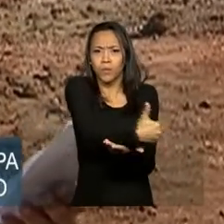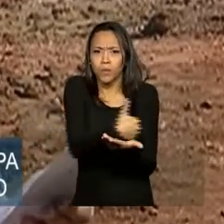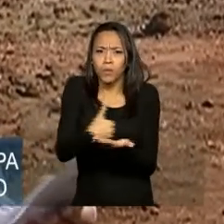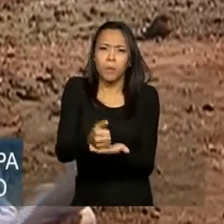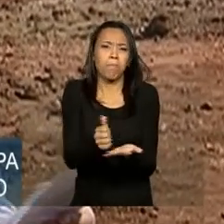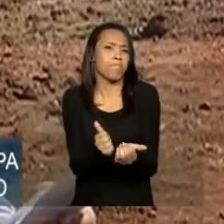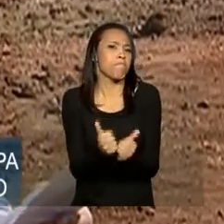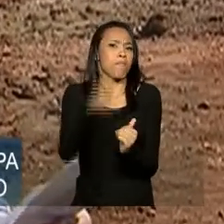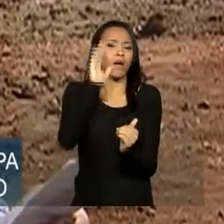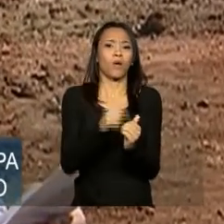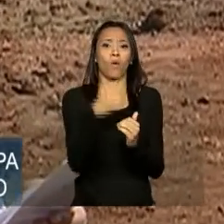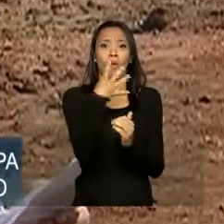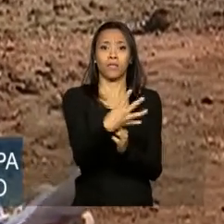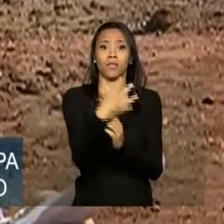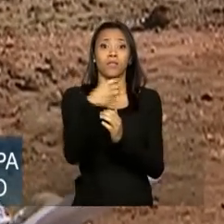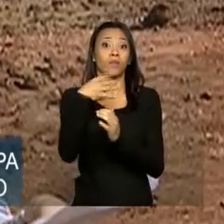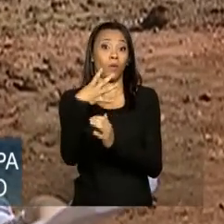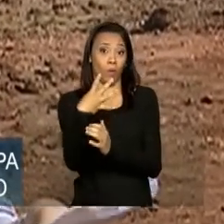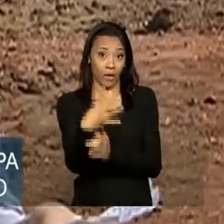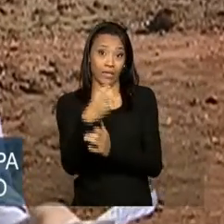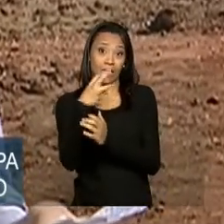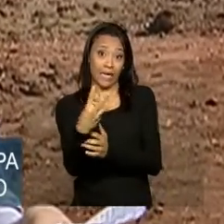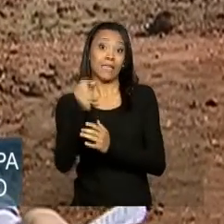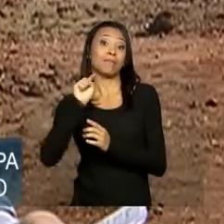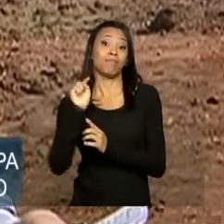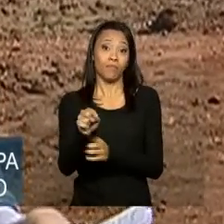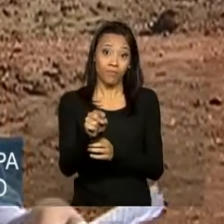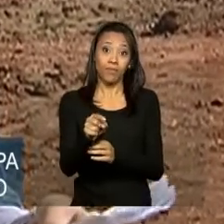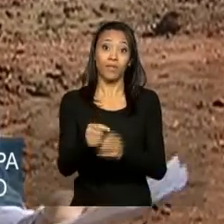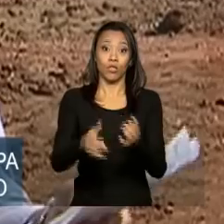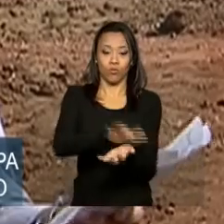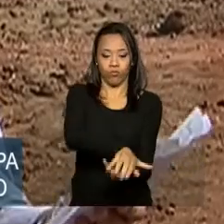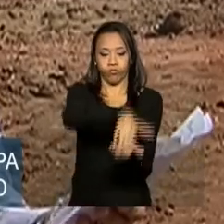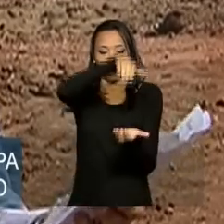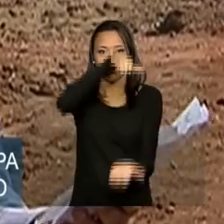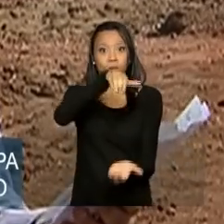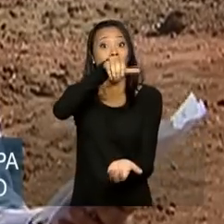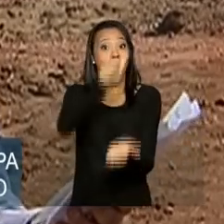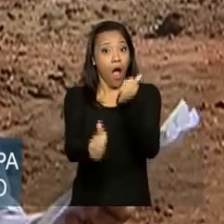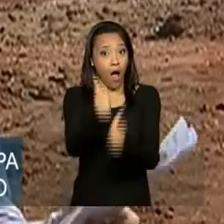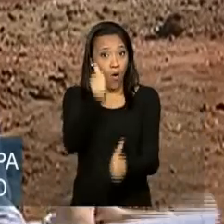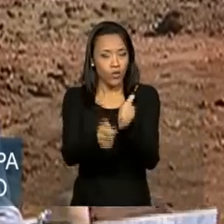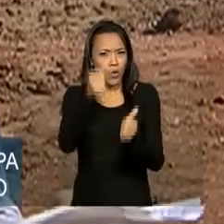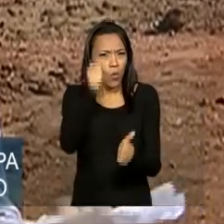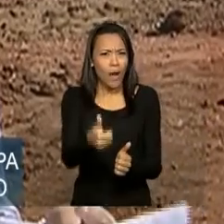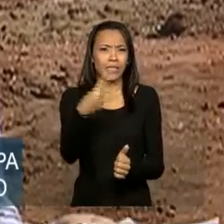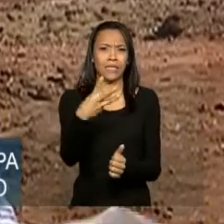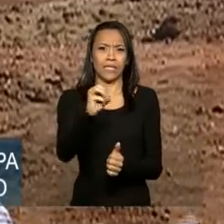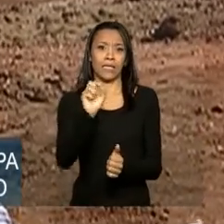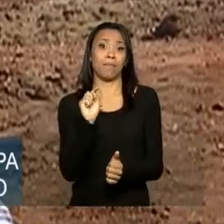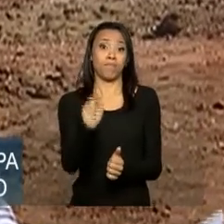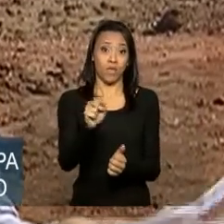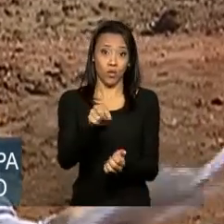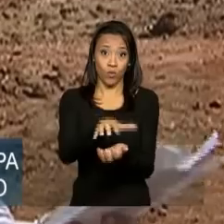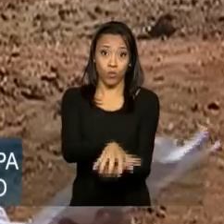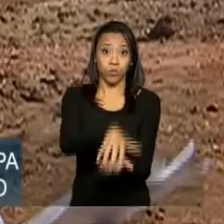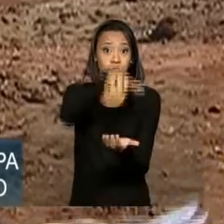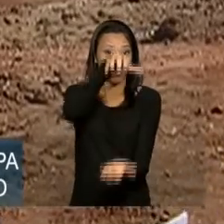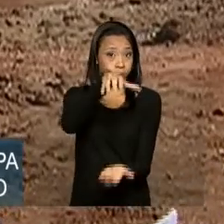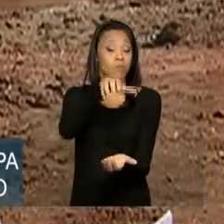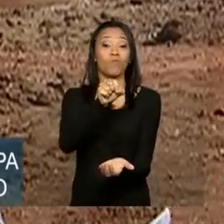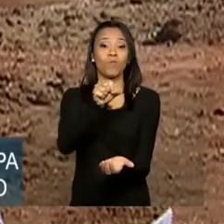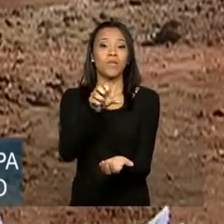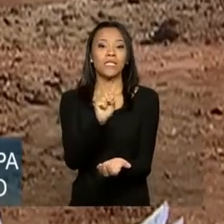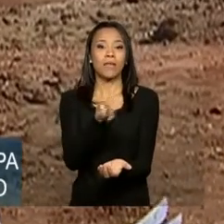de 443000 sacas de arroz para consumo e quase 30.000 sacas de arroz para semente são